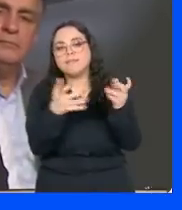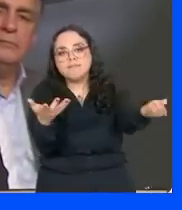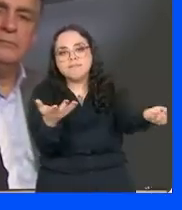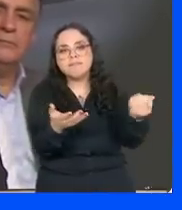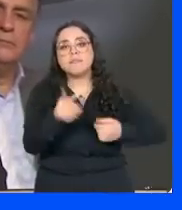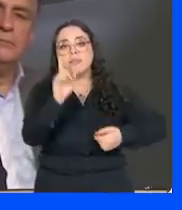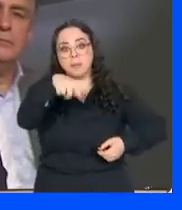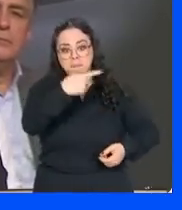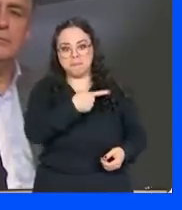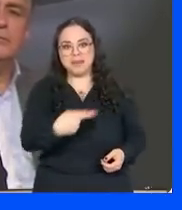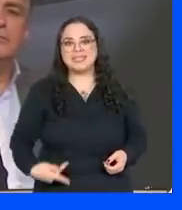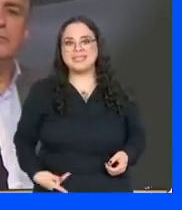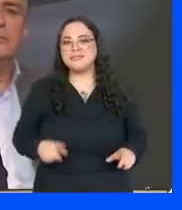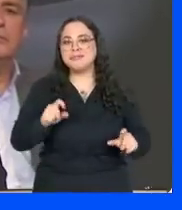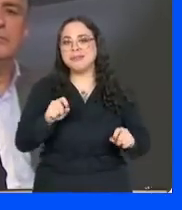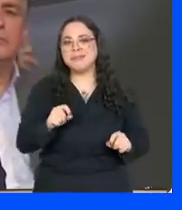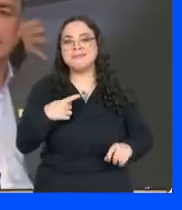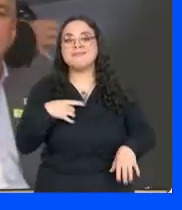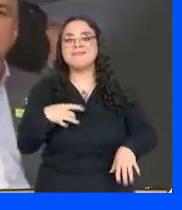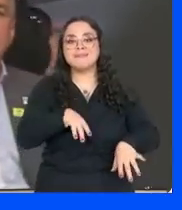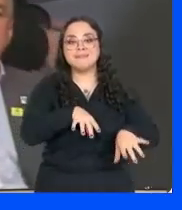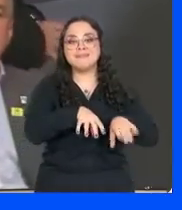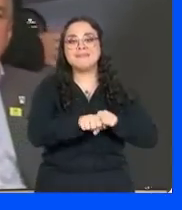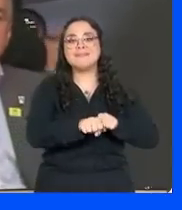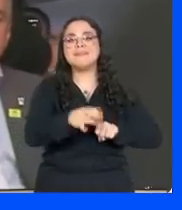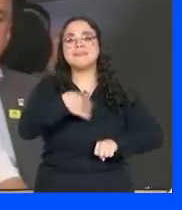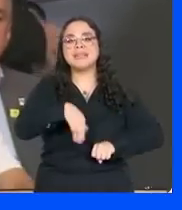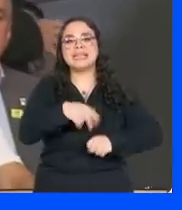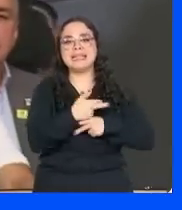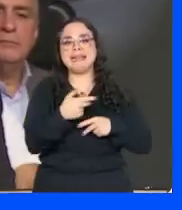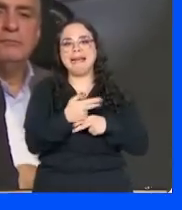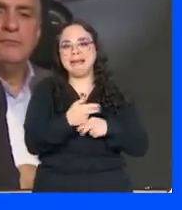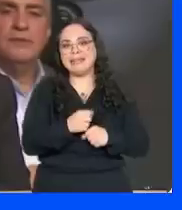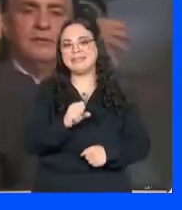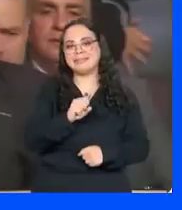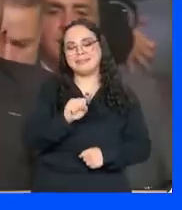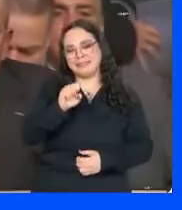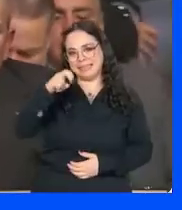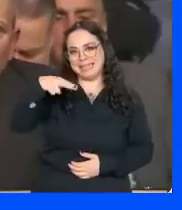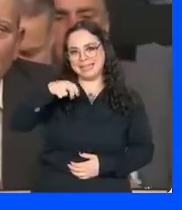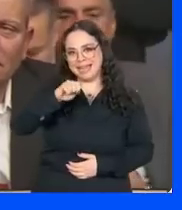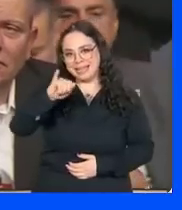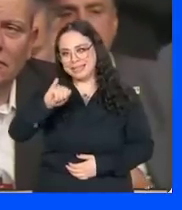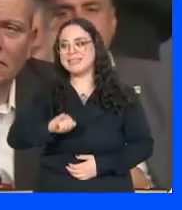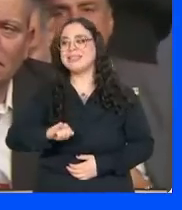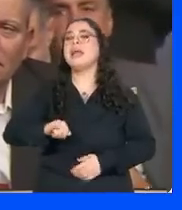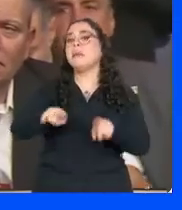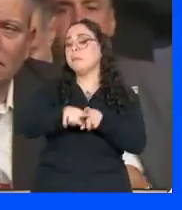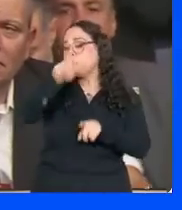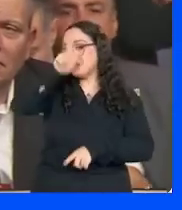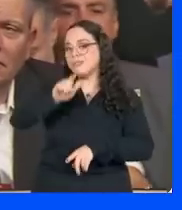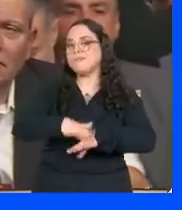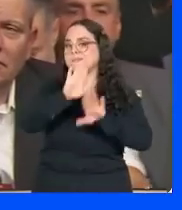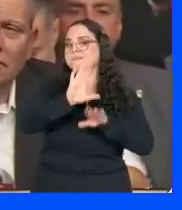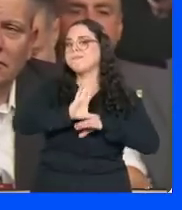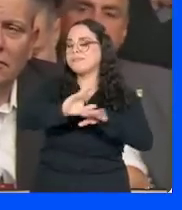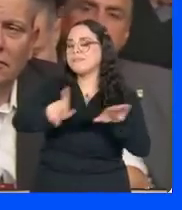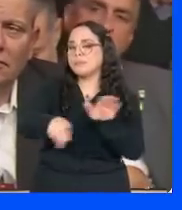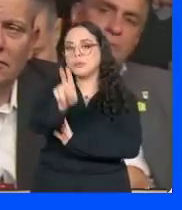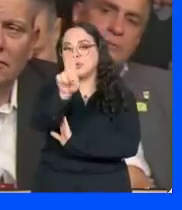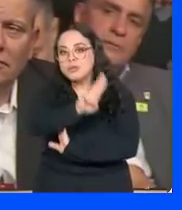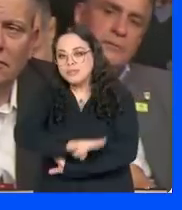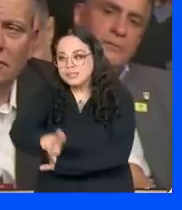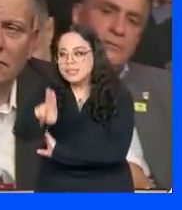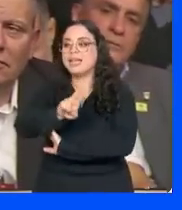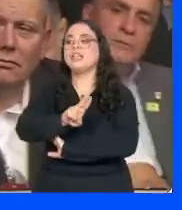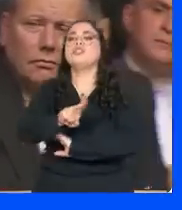um presidente que só tem um diploma do Senai, o presidente que mais investiu em universidade na história do país, o que mais investiu em